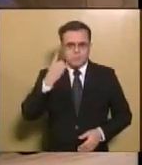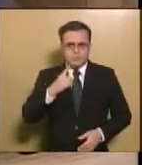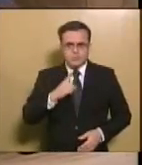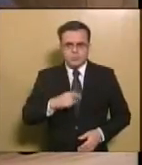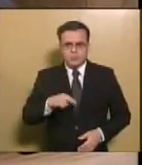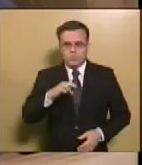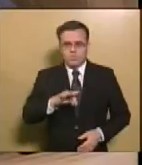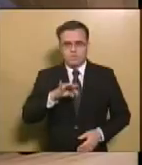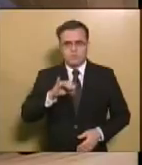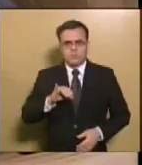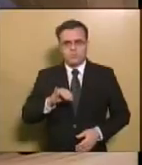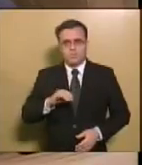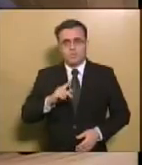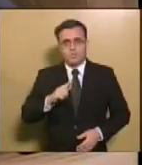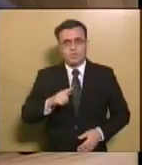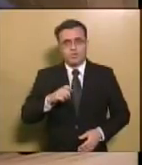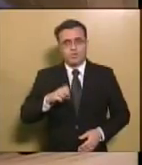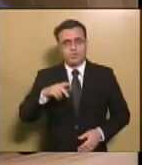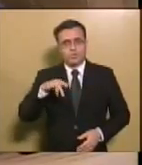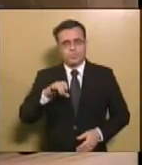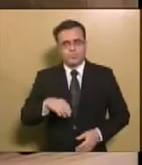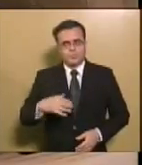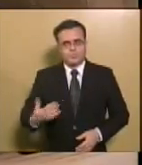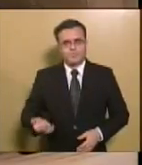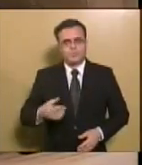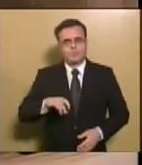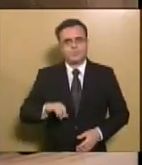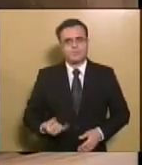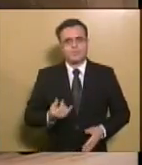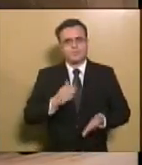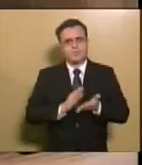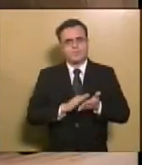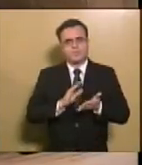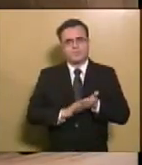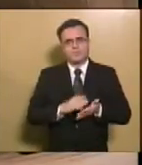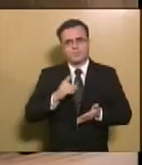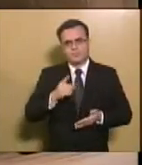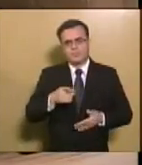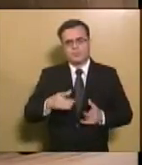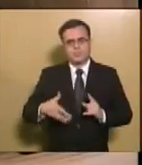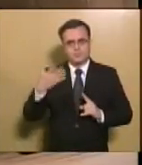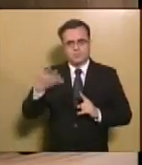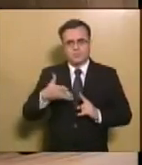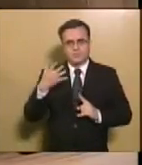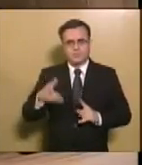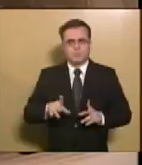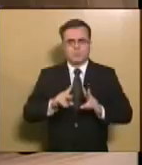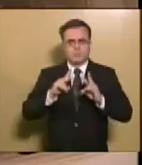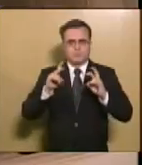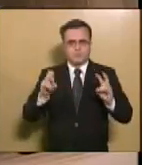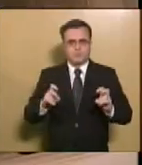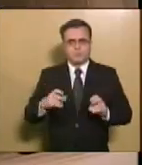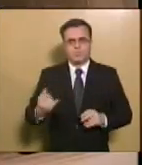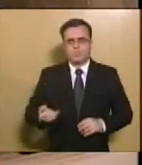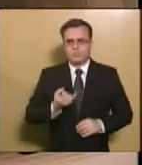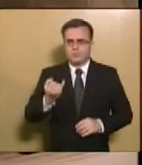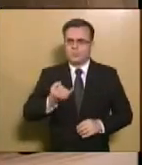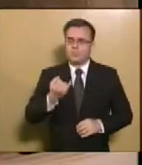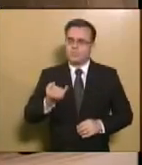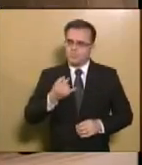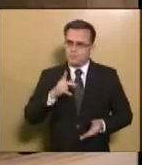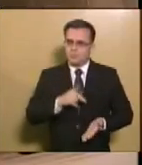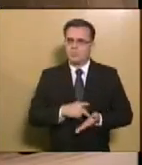pela parte. E aproveito para parabenizar, porque Vossa Excelência trouxe esta casa os assuntos